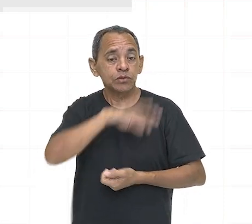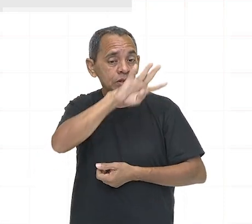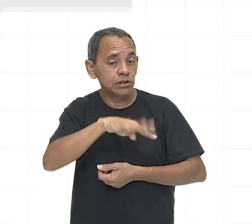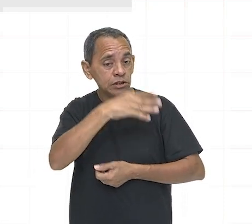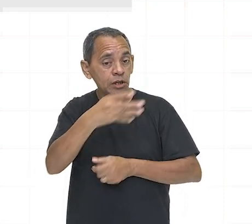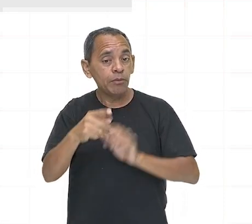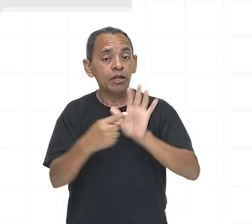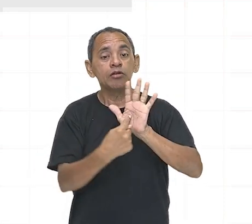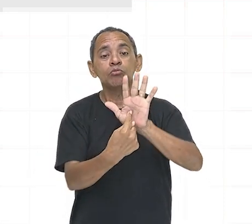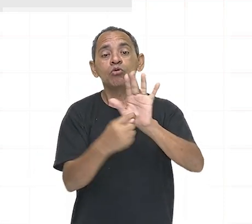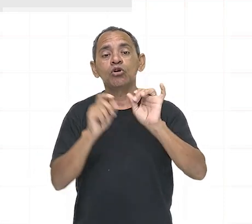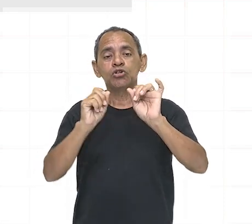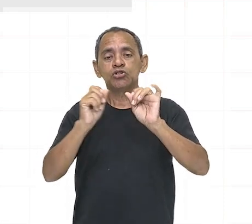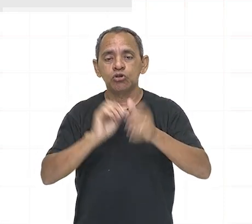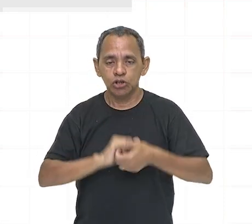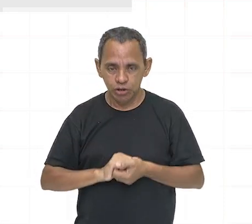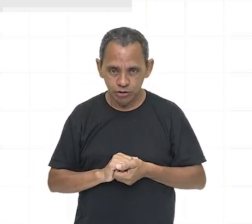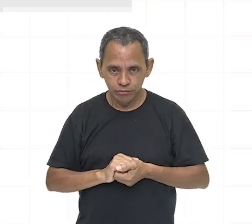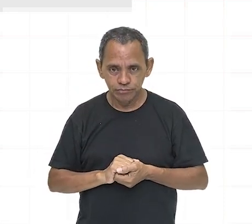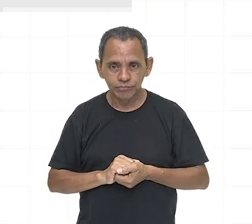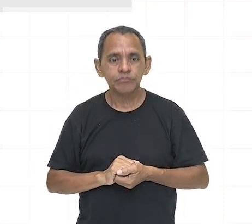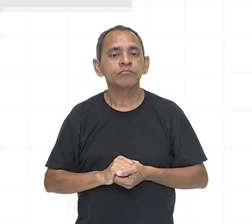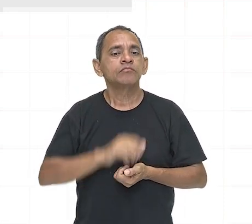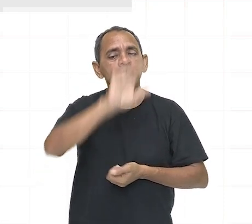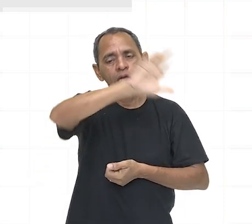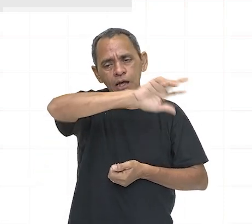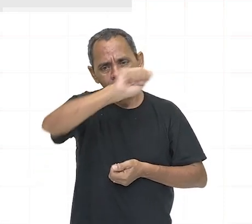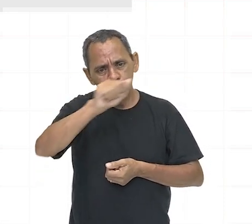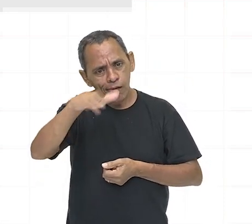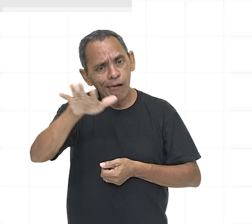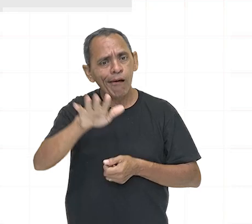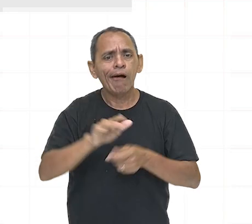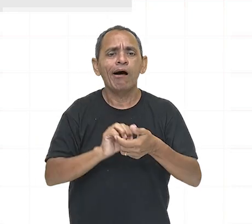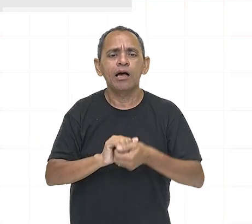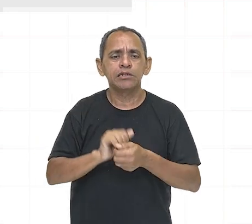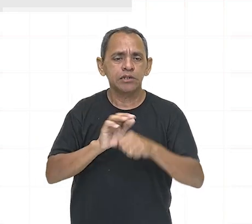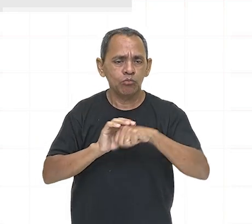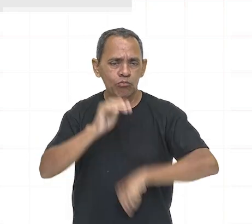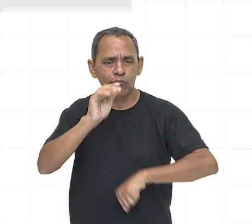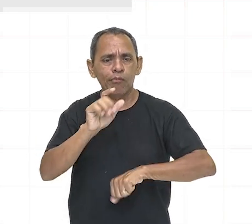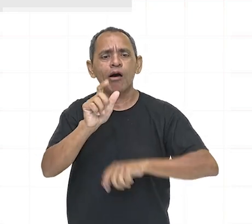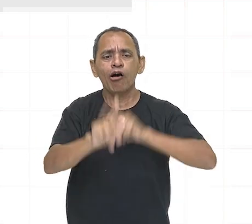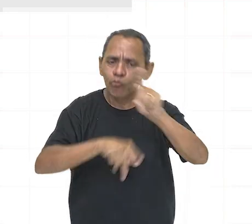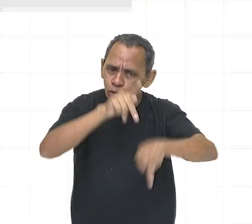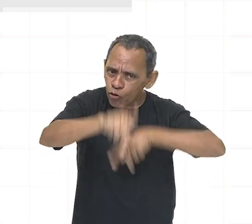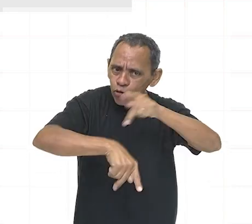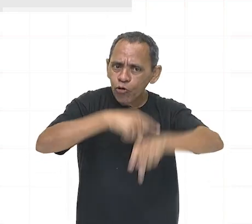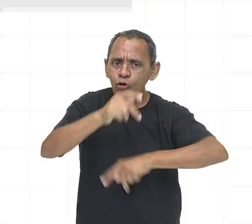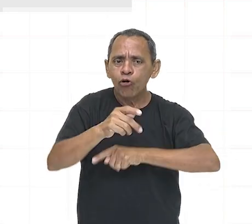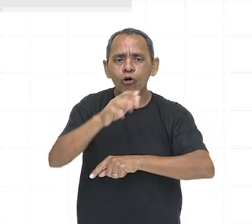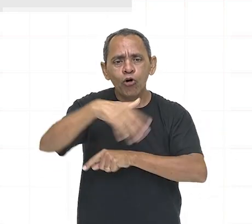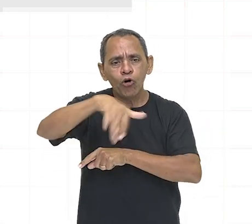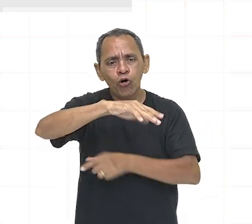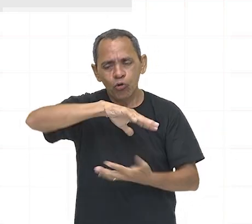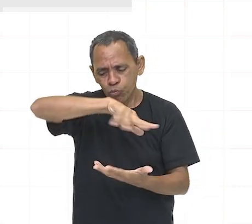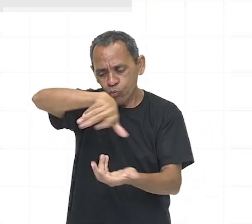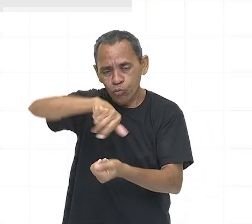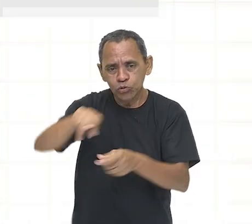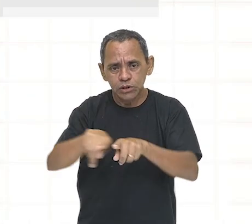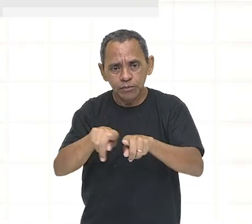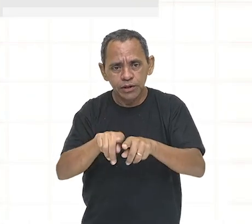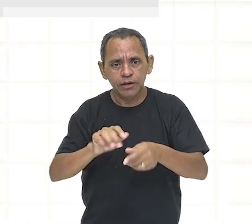a mais populosa das regiões continentais do planeta, né? Então a gente vê aqui